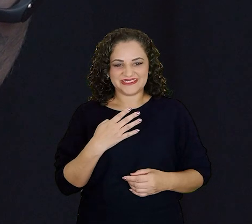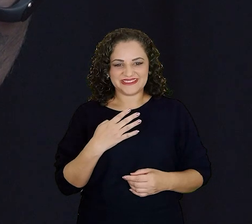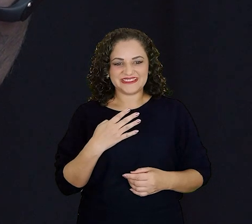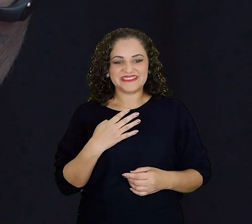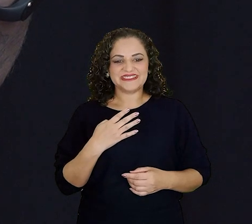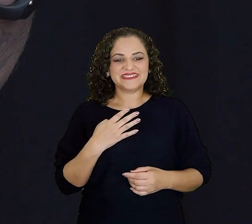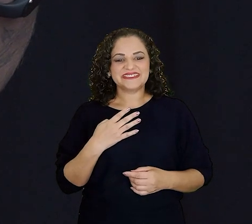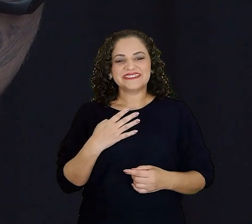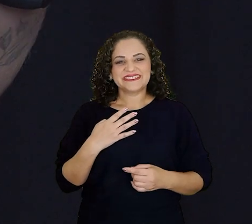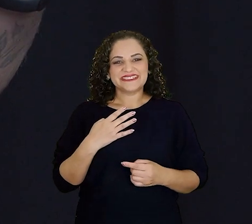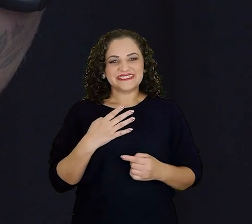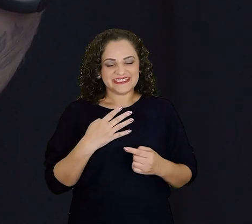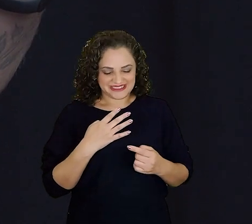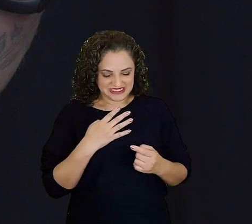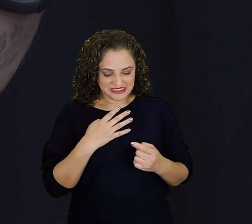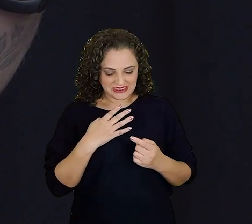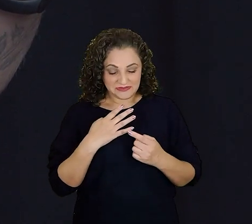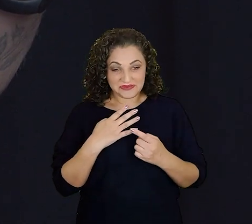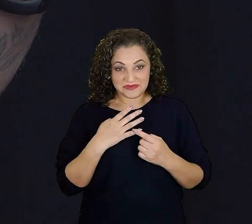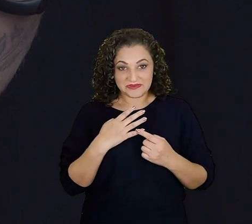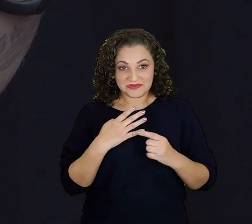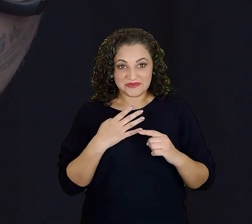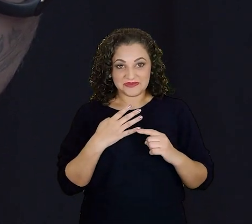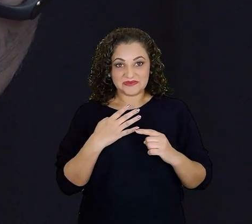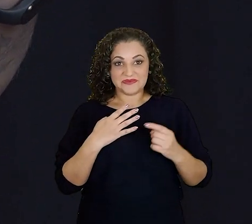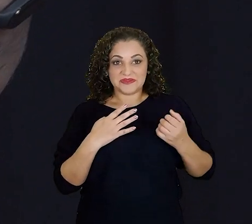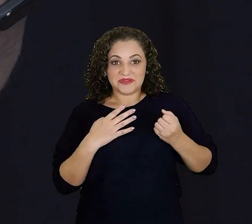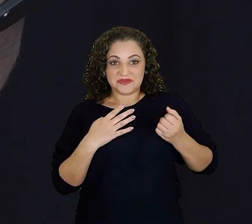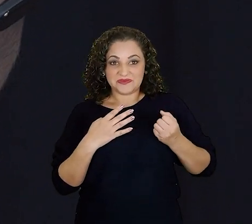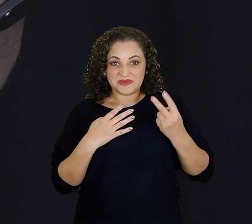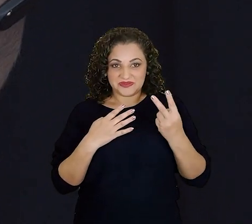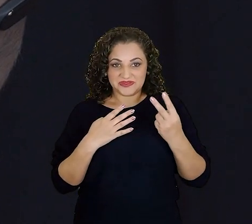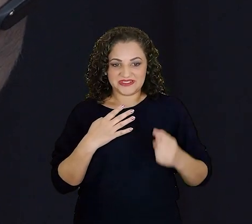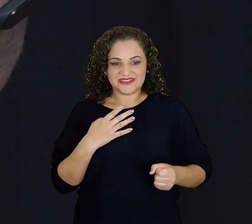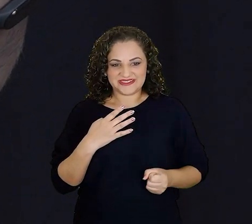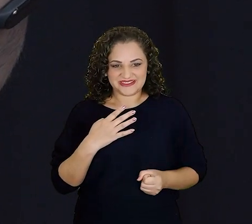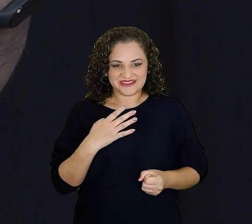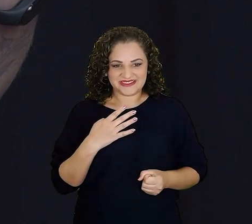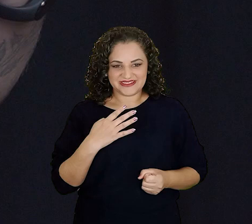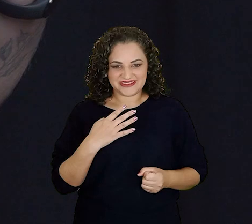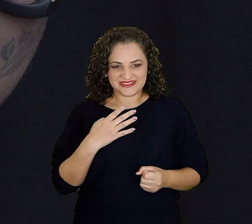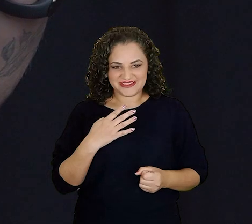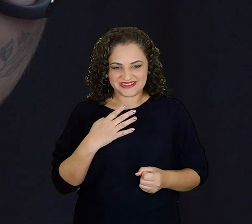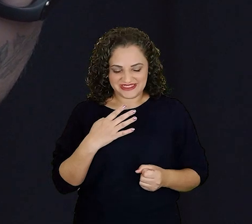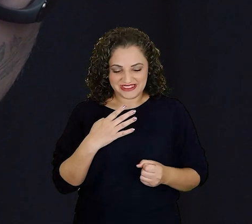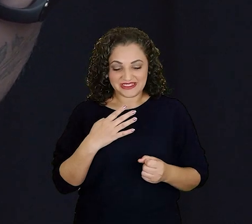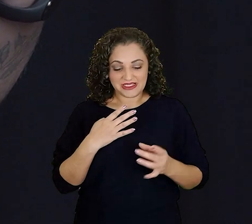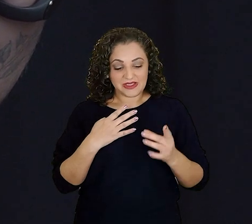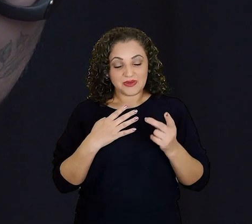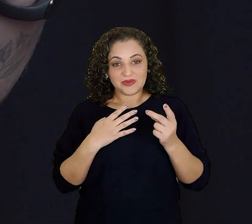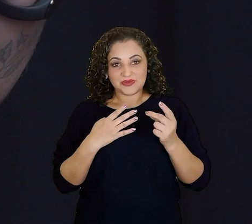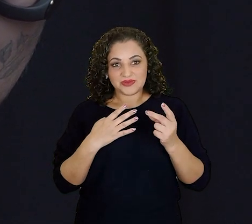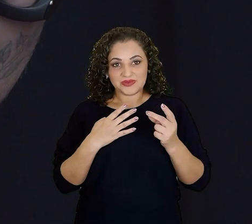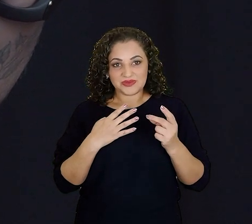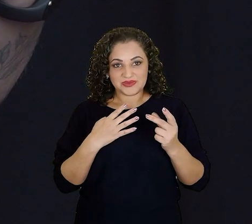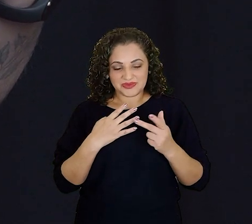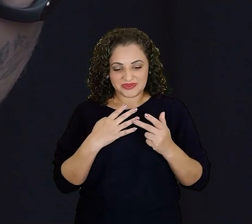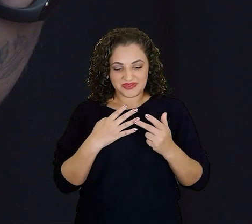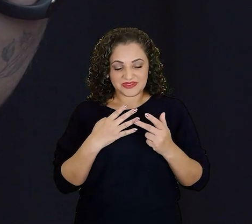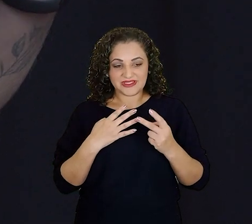primeira corda, casa 2, o segundo dedo na segunda